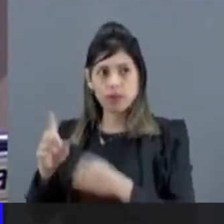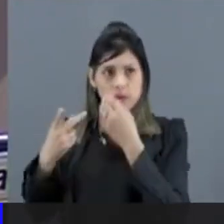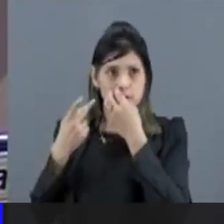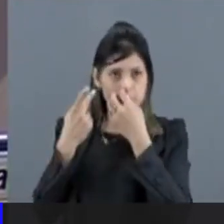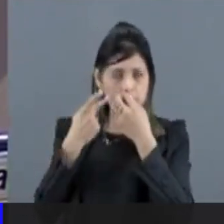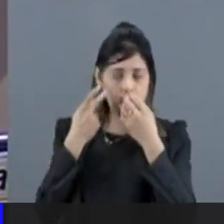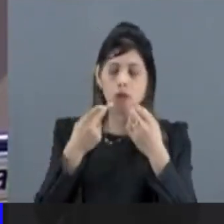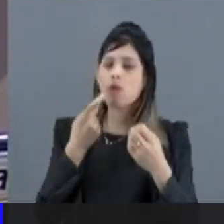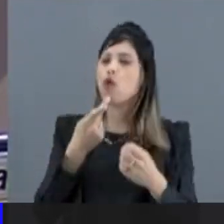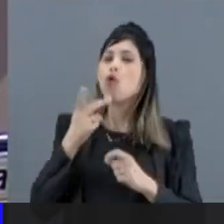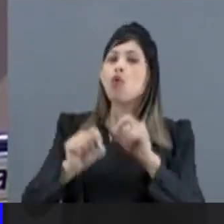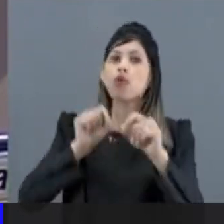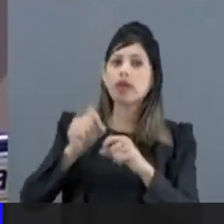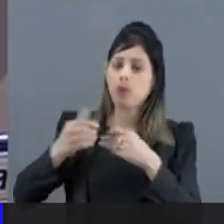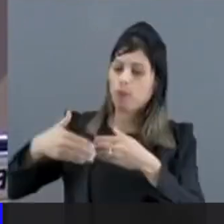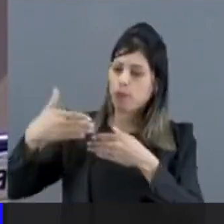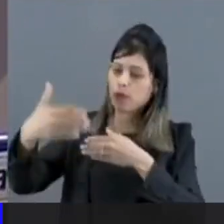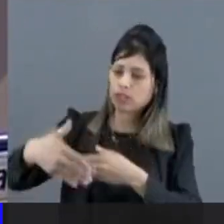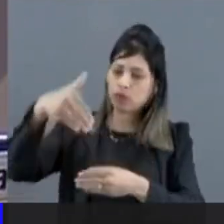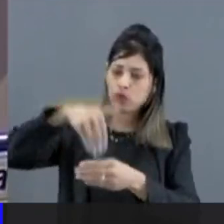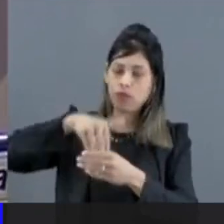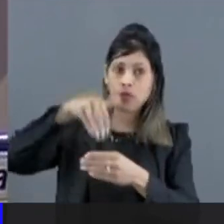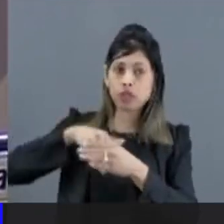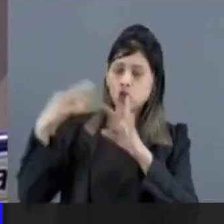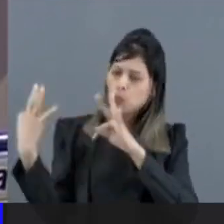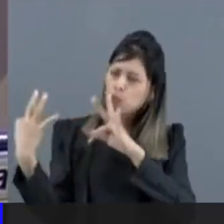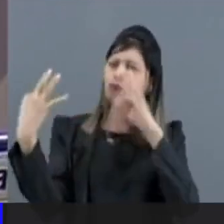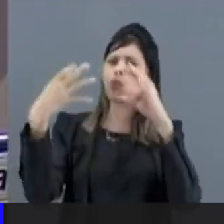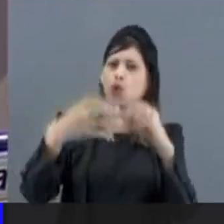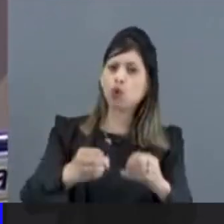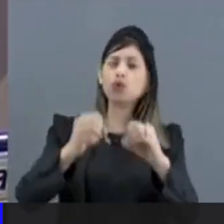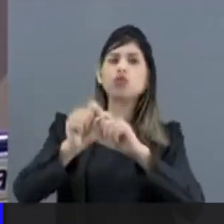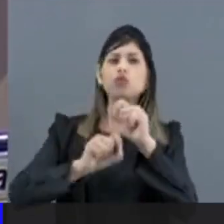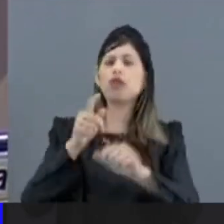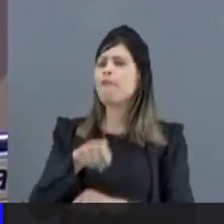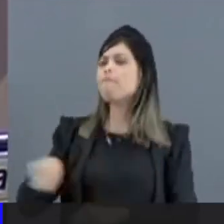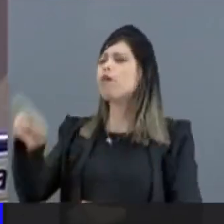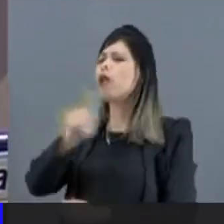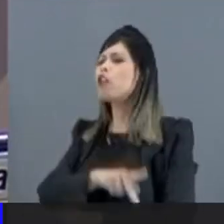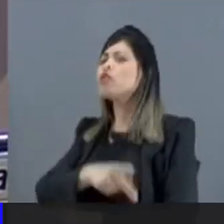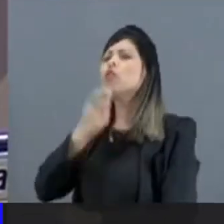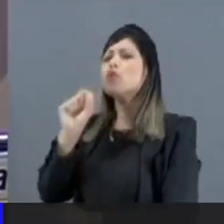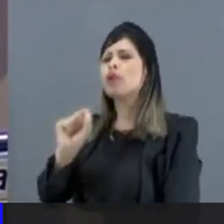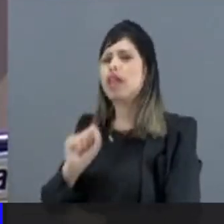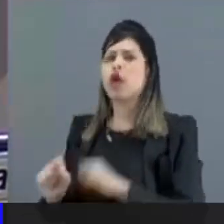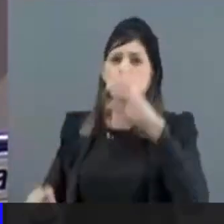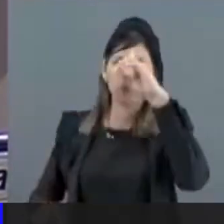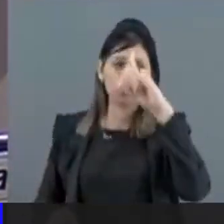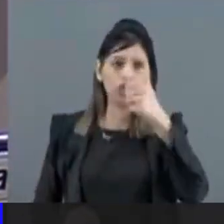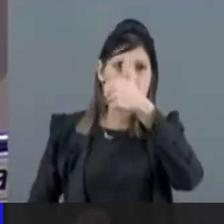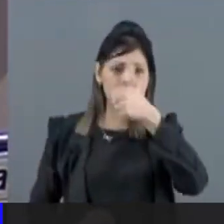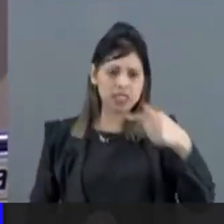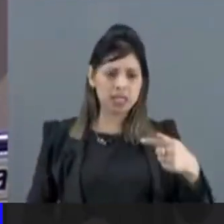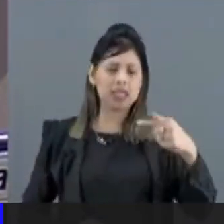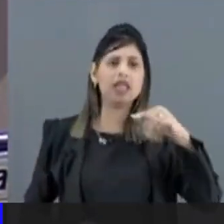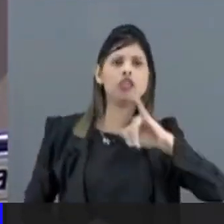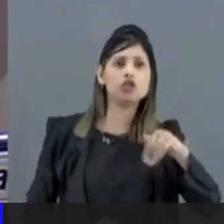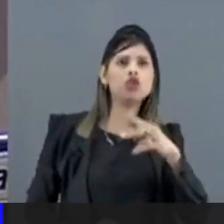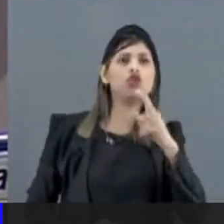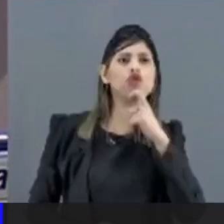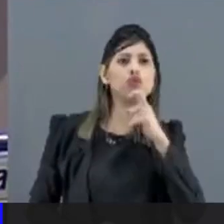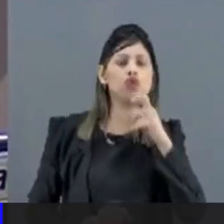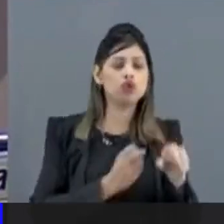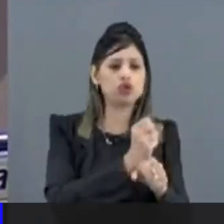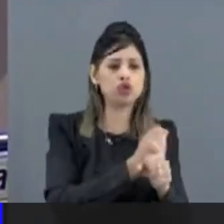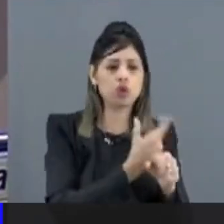durante o processo de votação de eleitores de Jair bolsonaro todos desmentidos em 17 de junho de 2022 Anderson Torres no